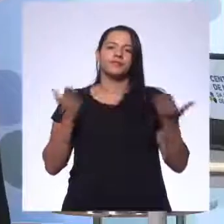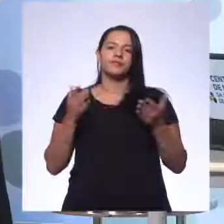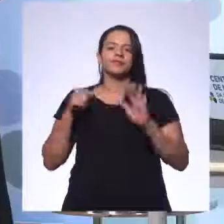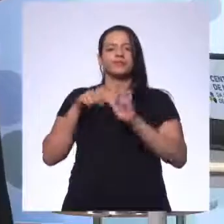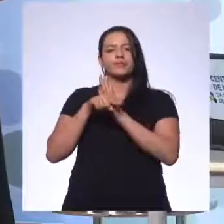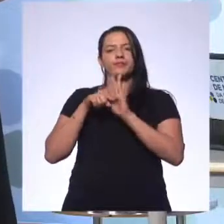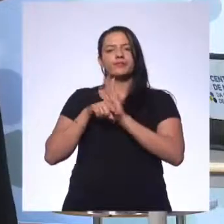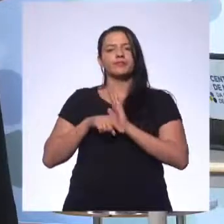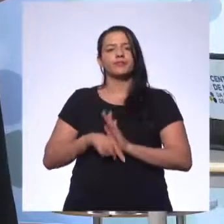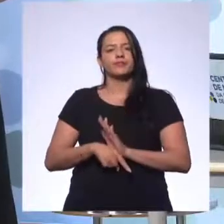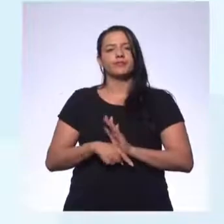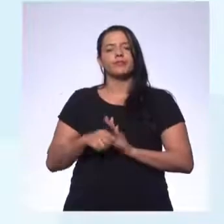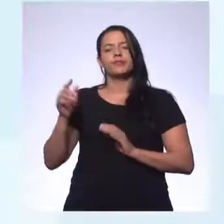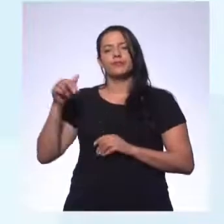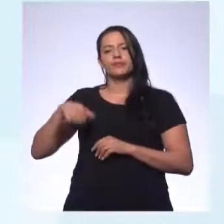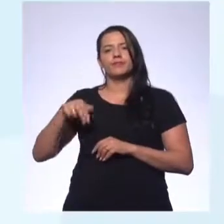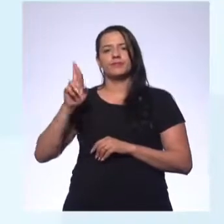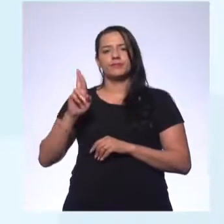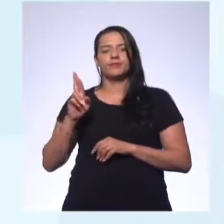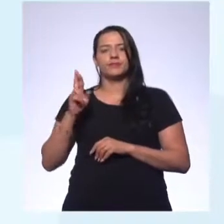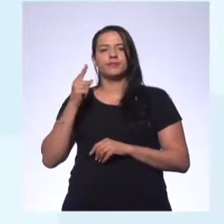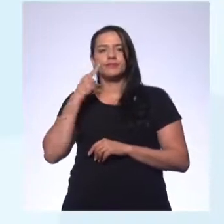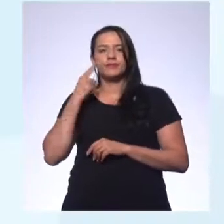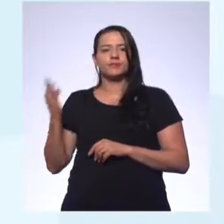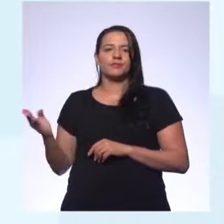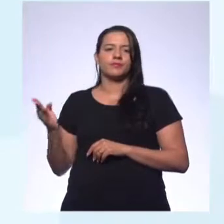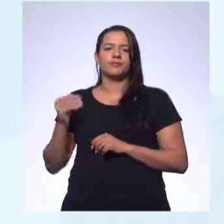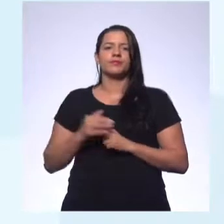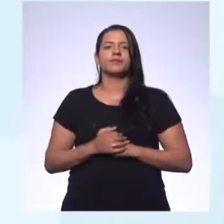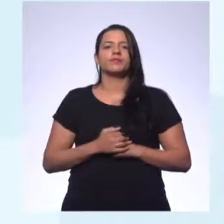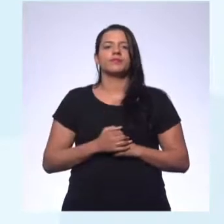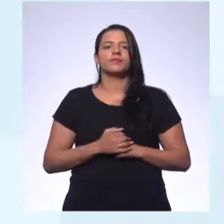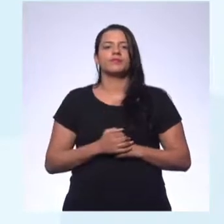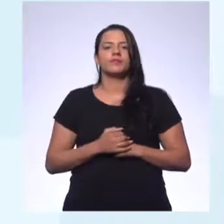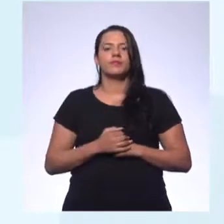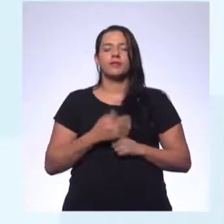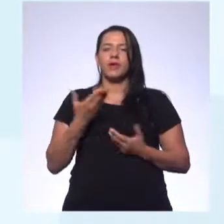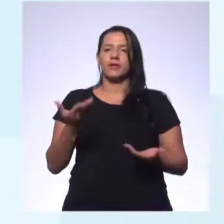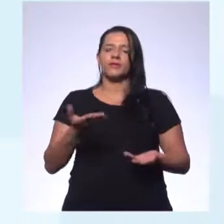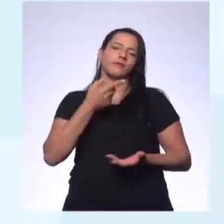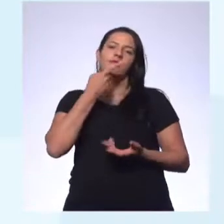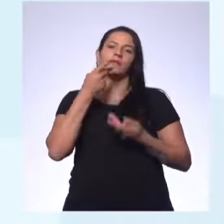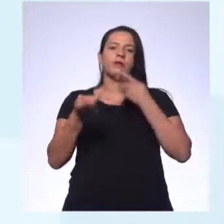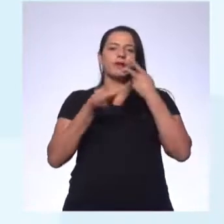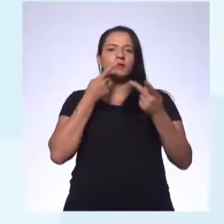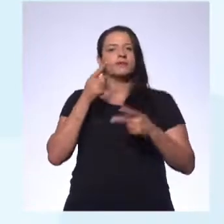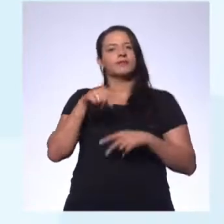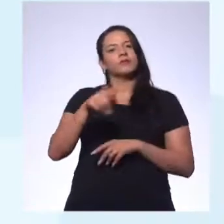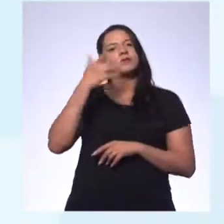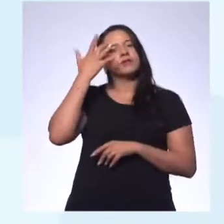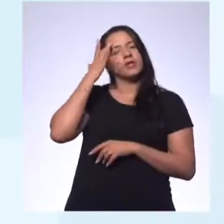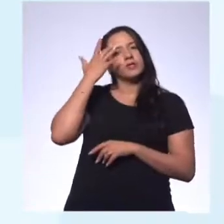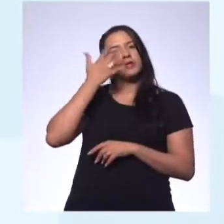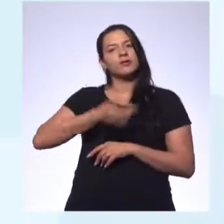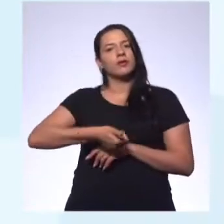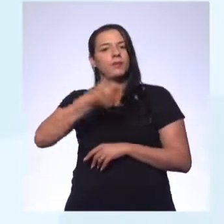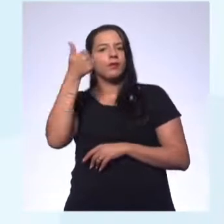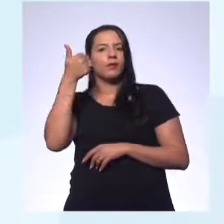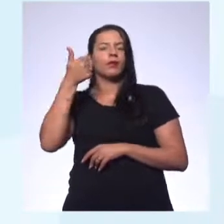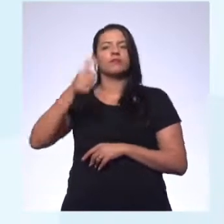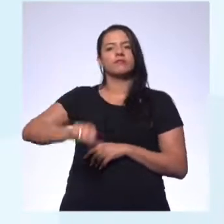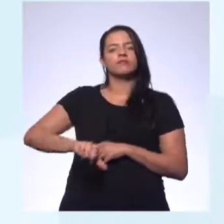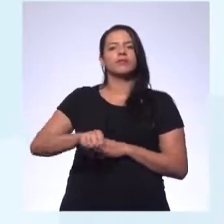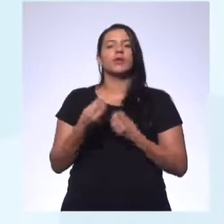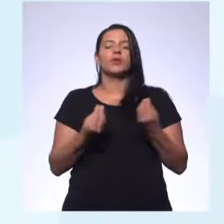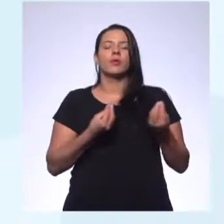favor, fizessem a avaliação da nossa aula lá e comentassem o que vocês acharam, o que pode melhorar.